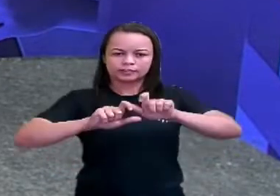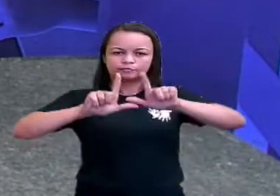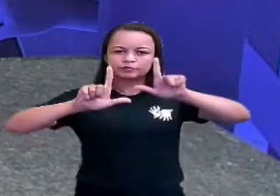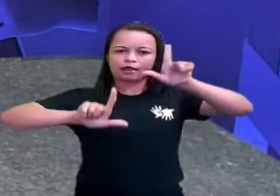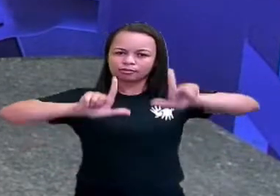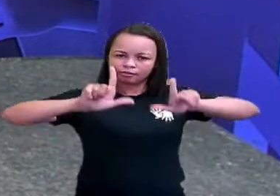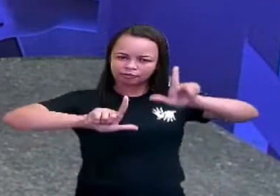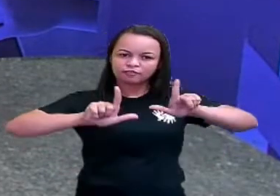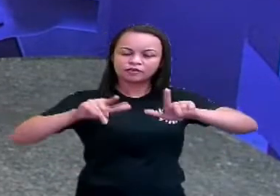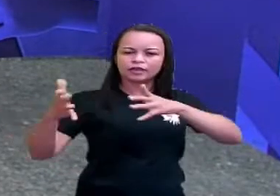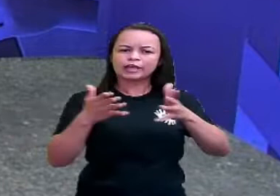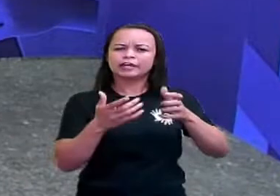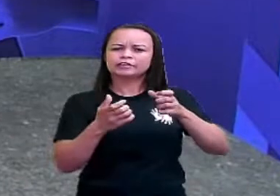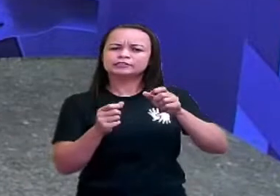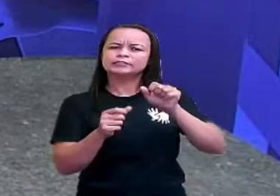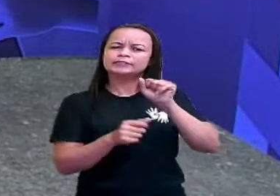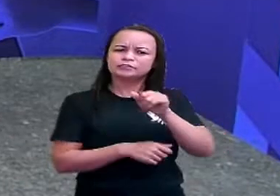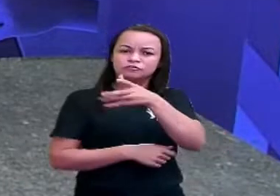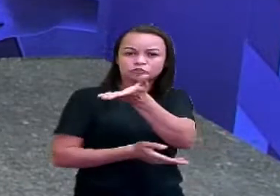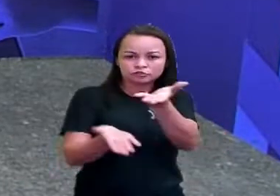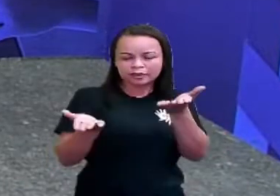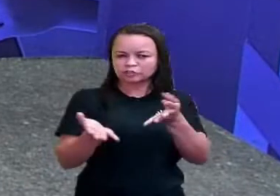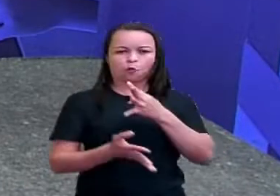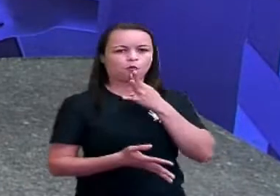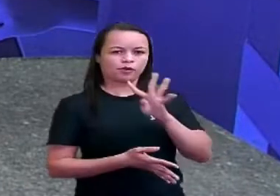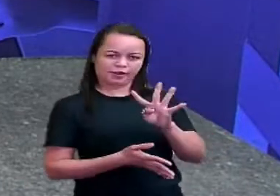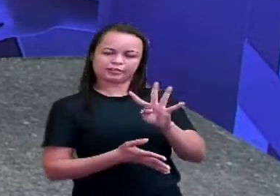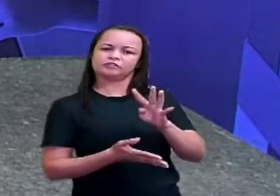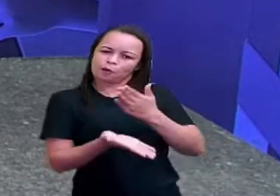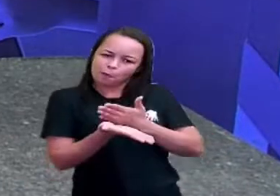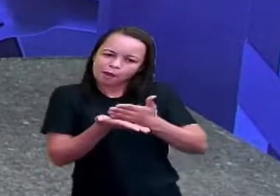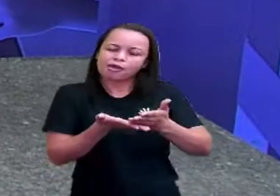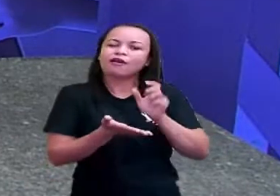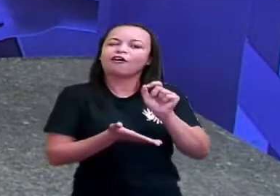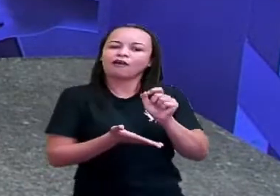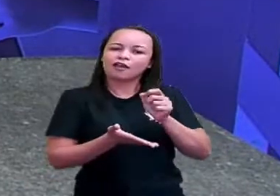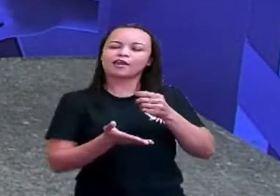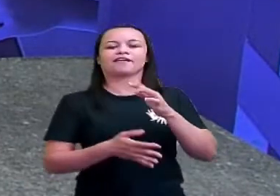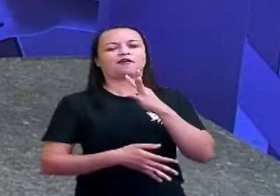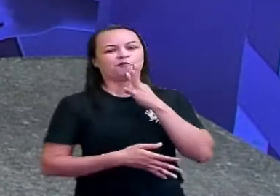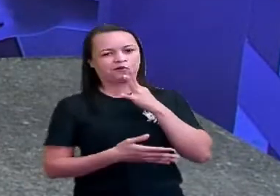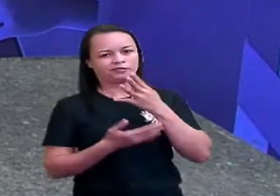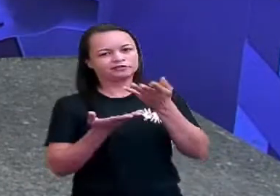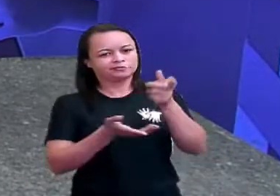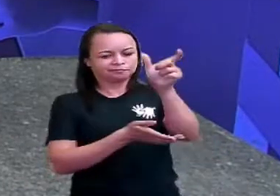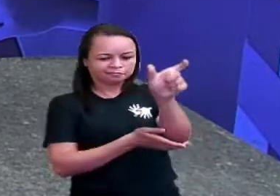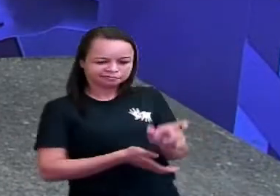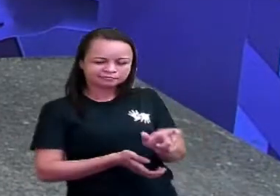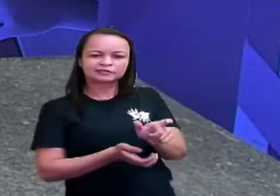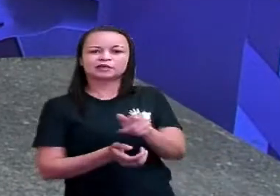vai me conhecer. E vamos começar com nossa aula de hoje.